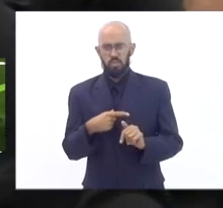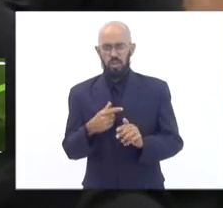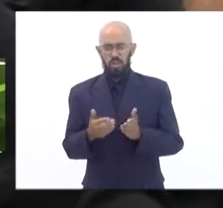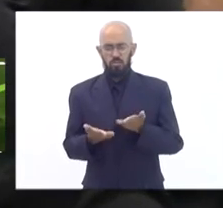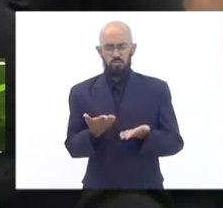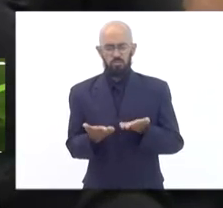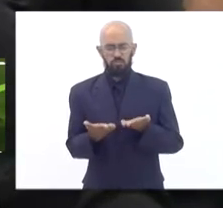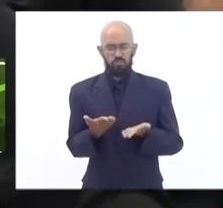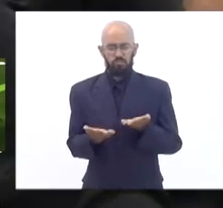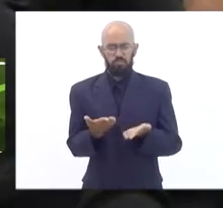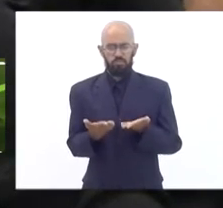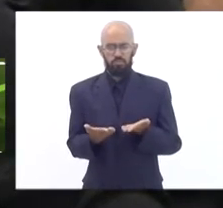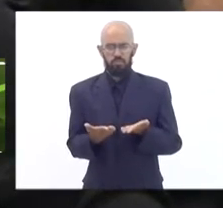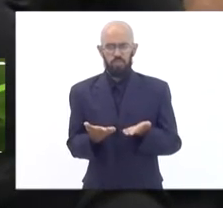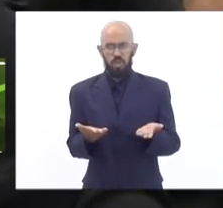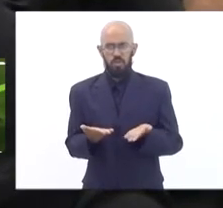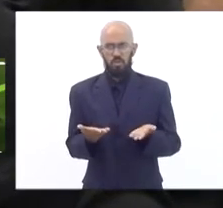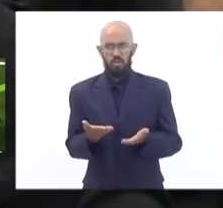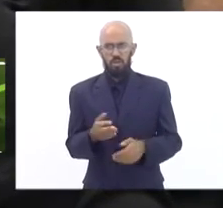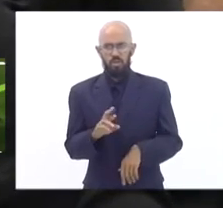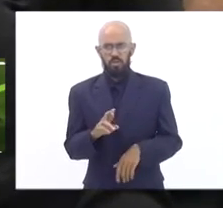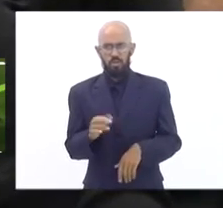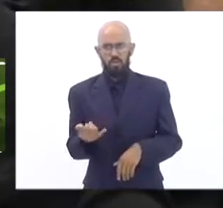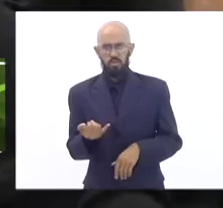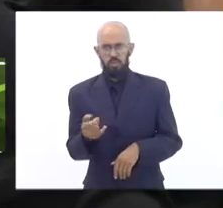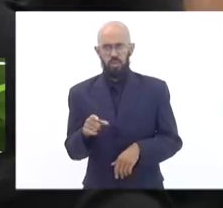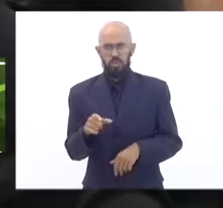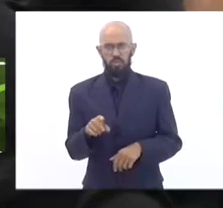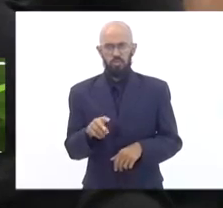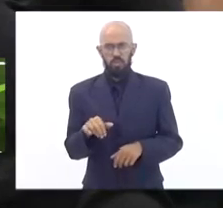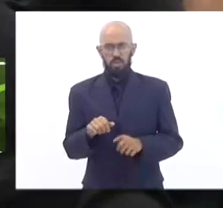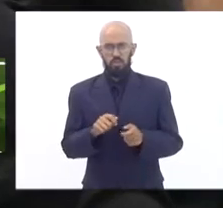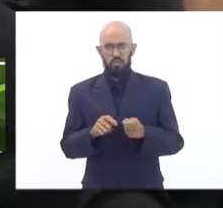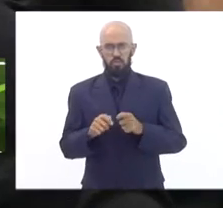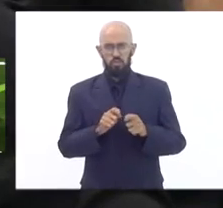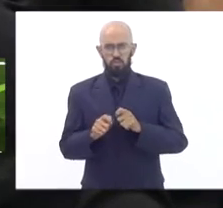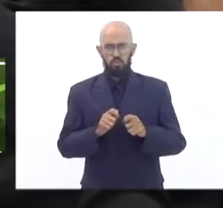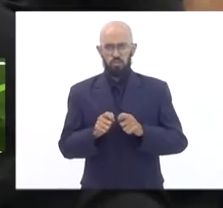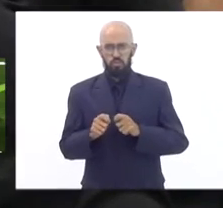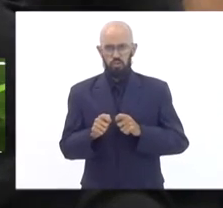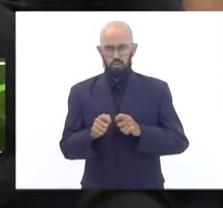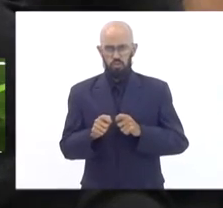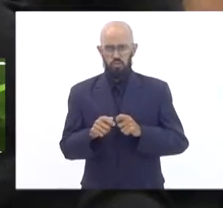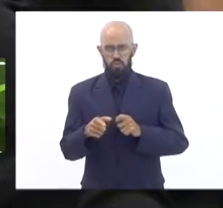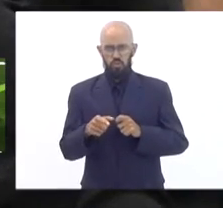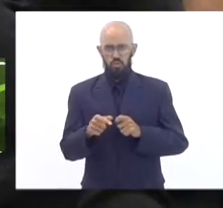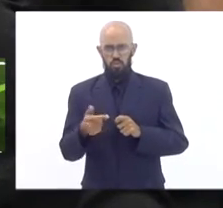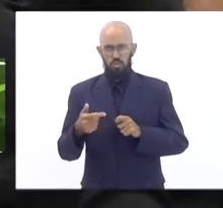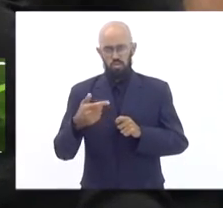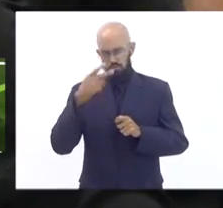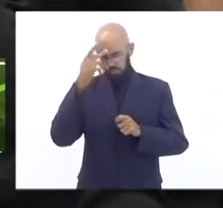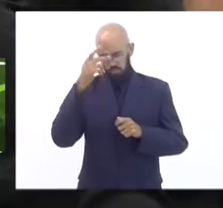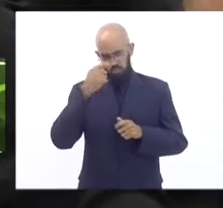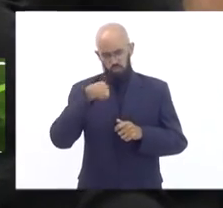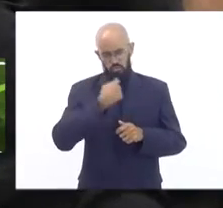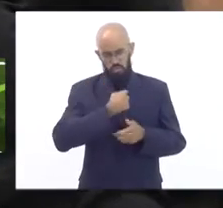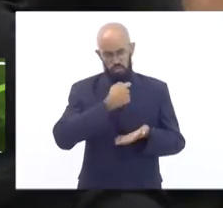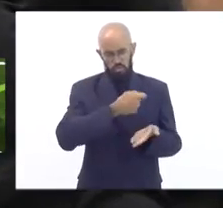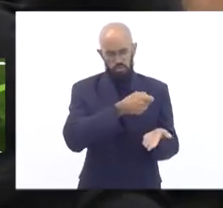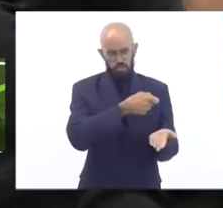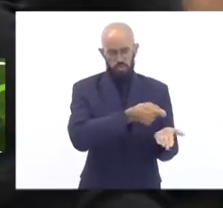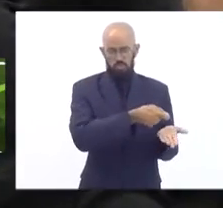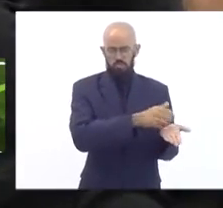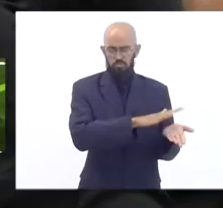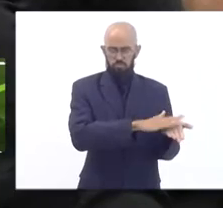com a RJ, vamos discutir com os credores. Então, ela vem já de uma situação mais